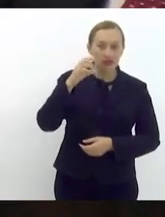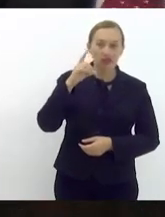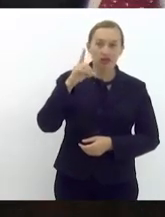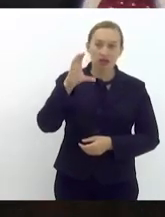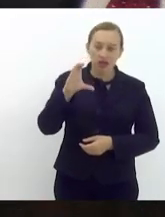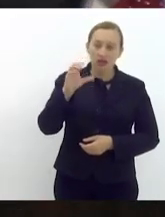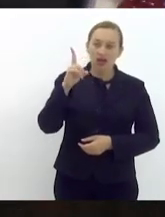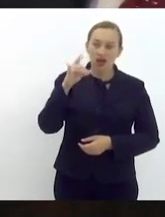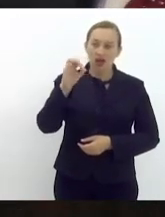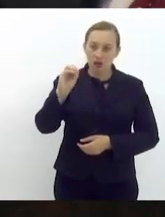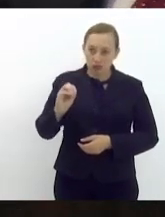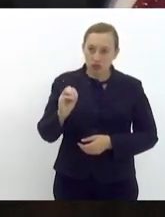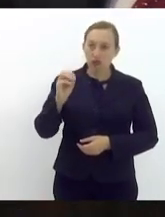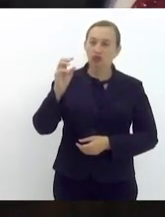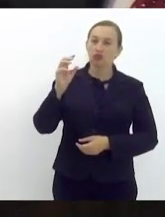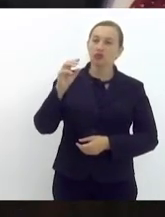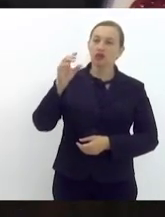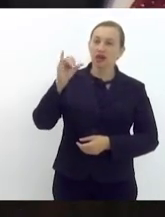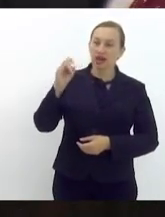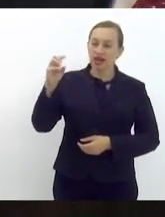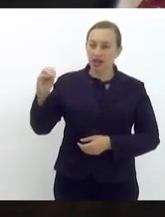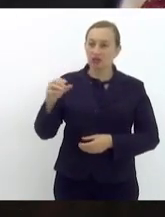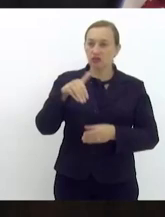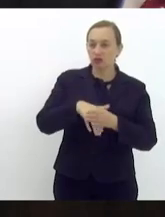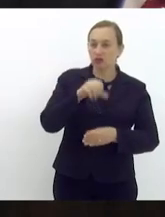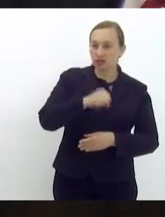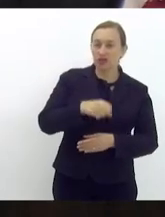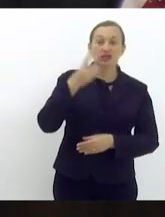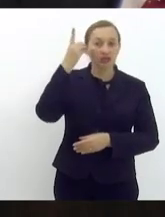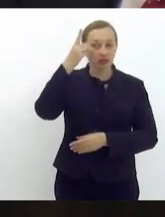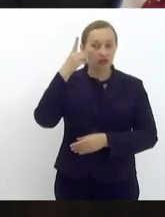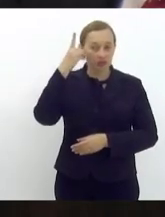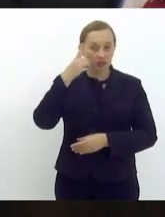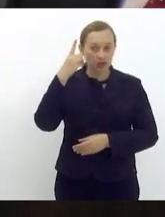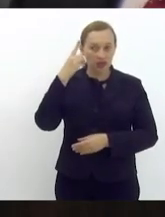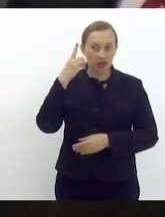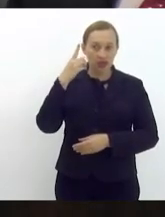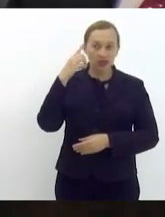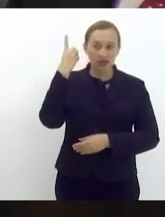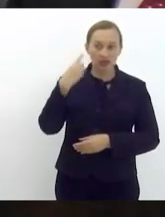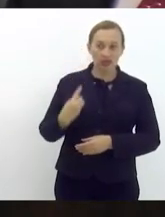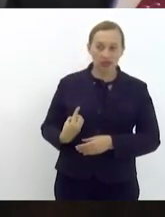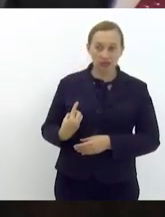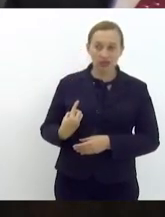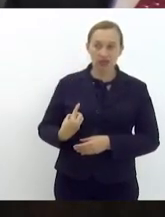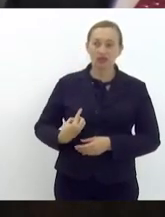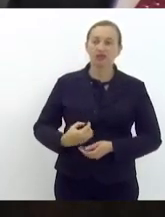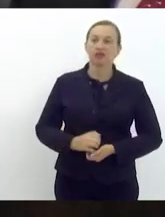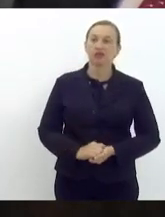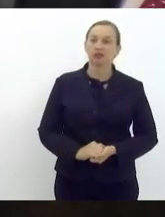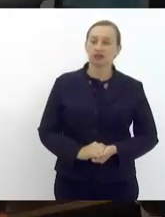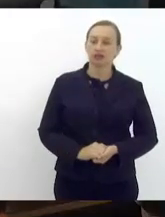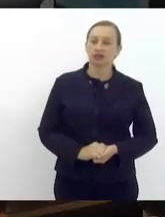Caiado, também consignou sim. Deputada Dani Balbi.